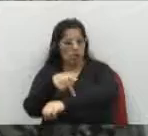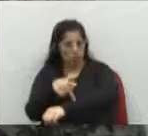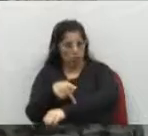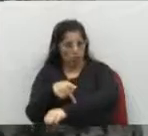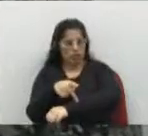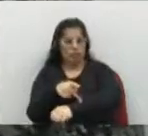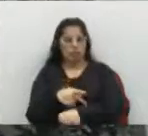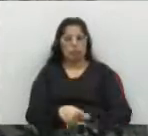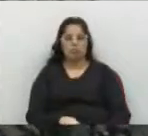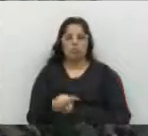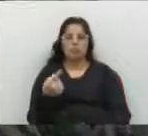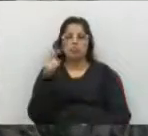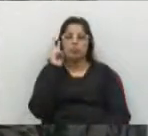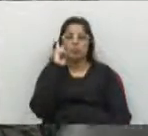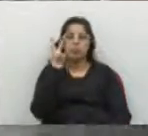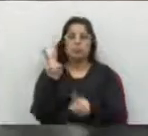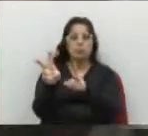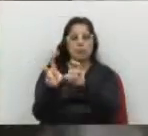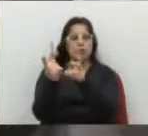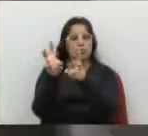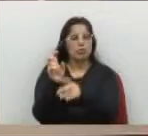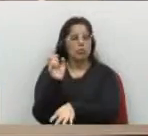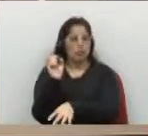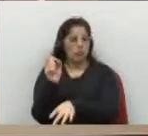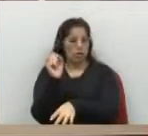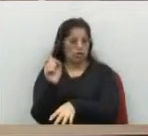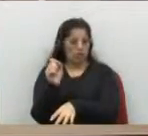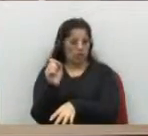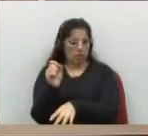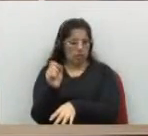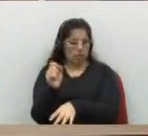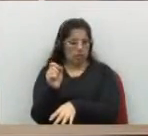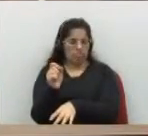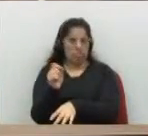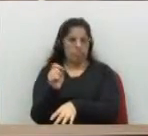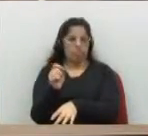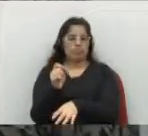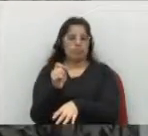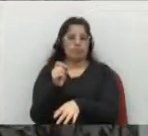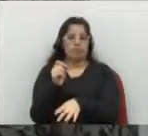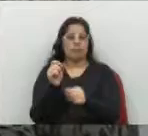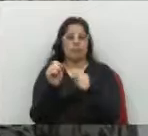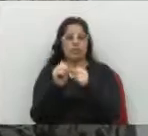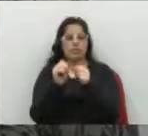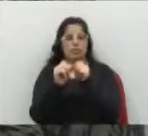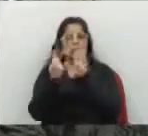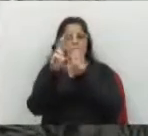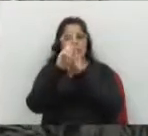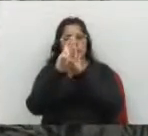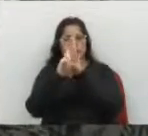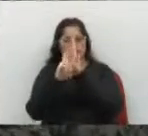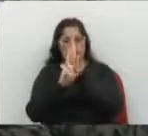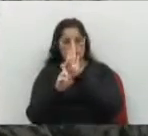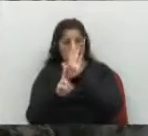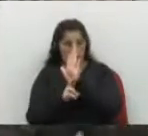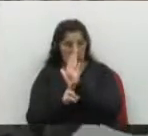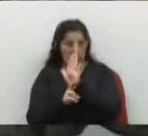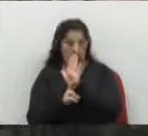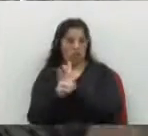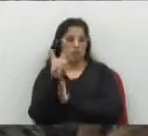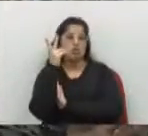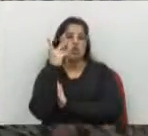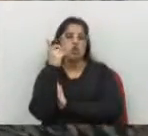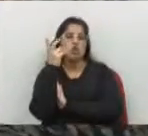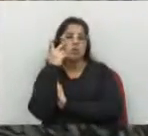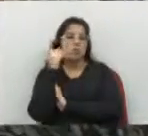dificuldades em estabelecer uma rotina comum àquela escola. Do jeito que o senhor falou, dá a impressão